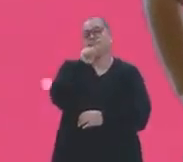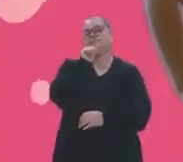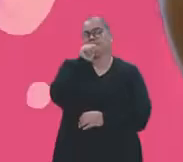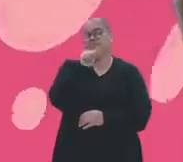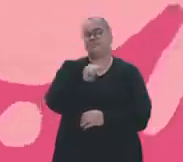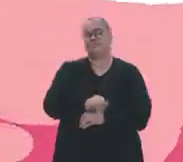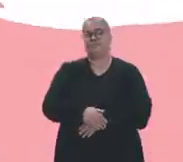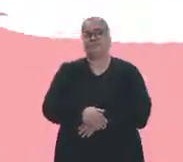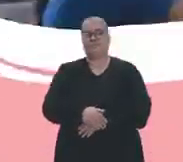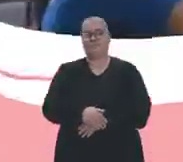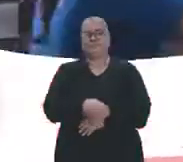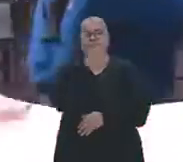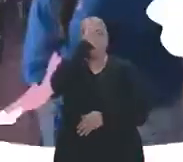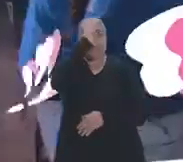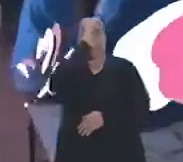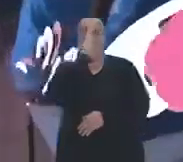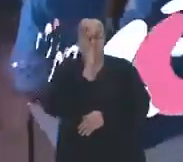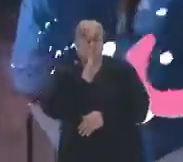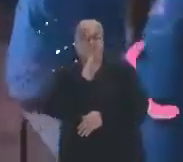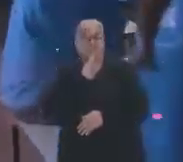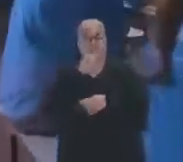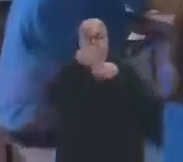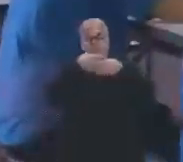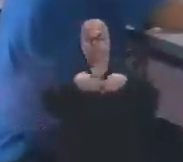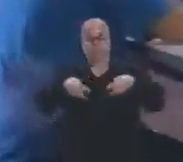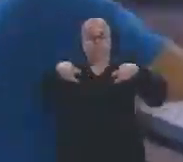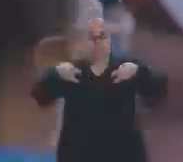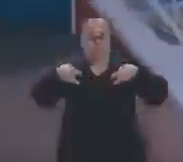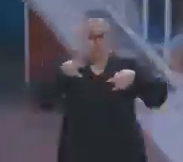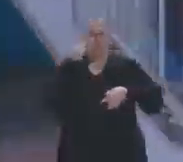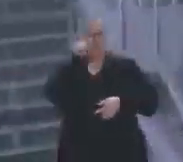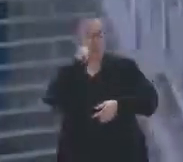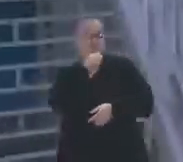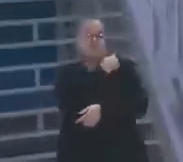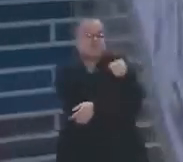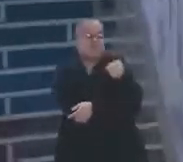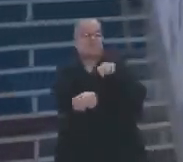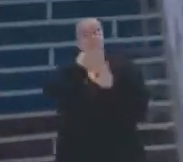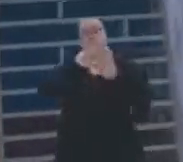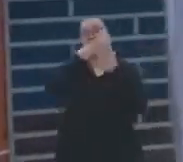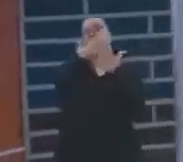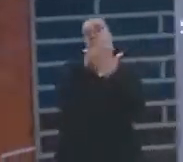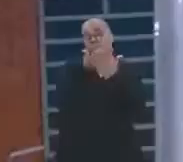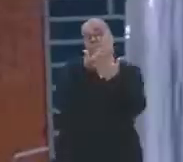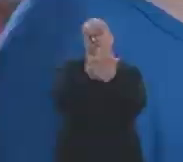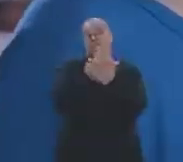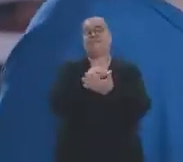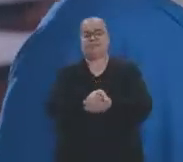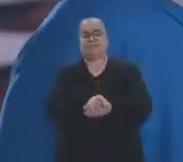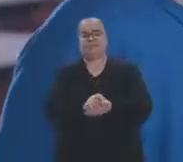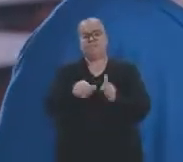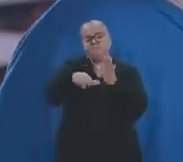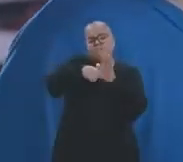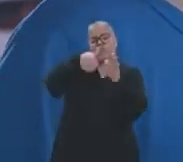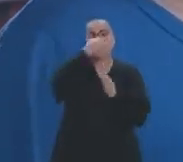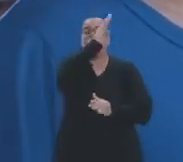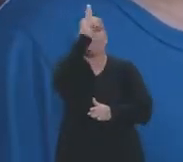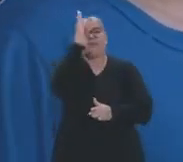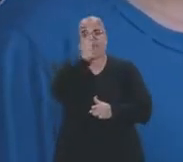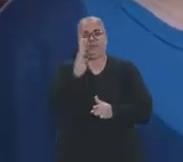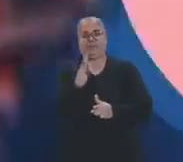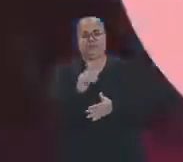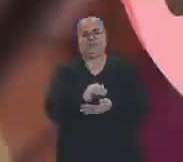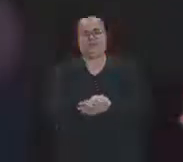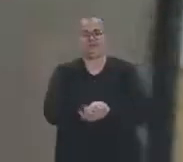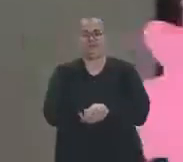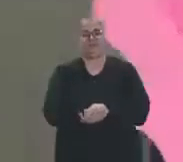Íntimo, para distribuir absorventes gratuitos para as alunas da rede municipal, numa ação inovadora